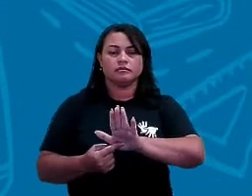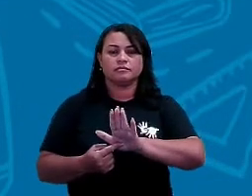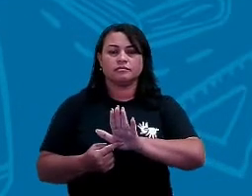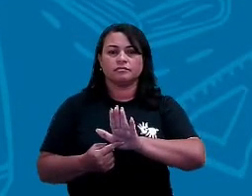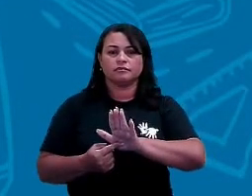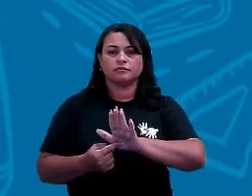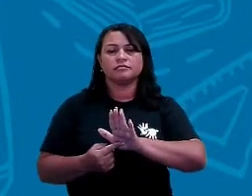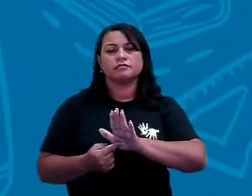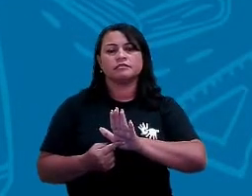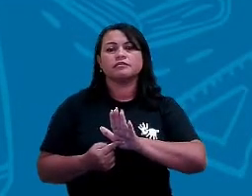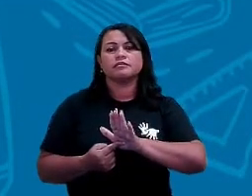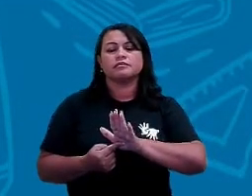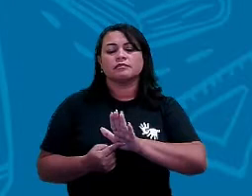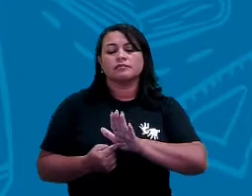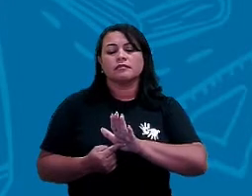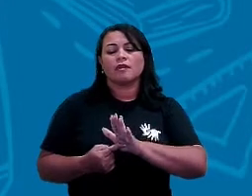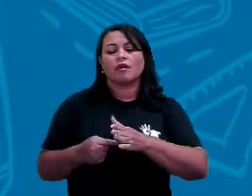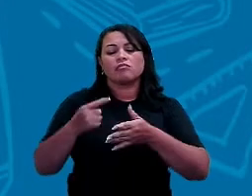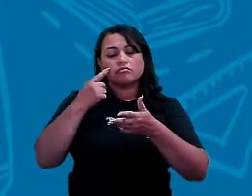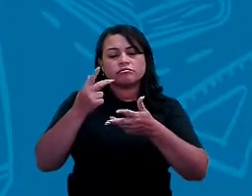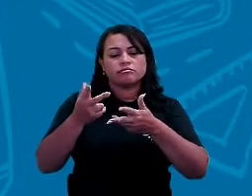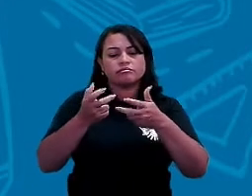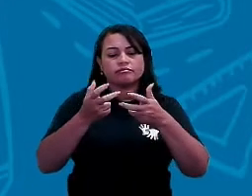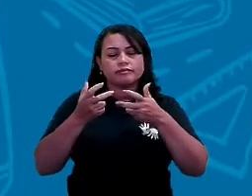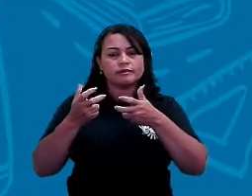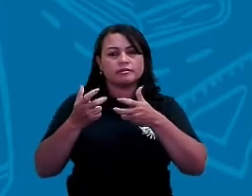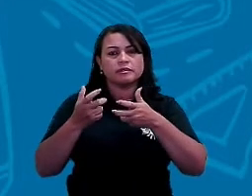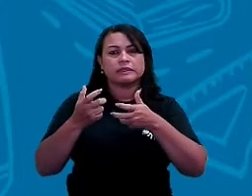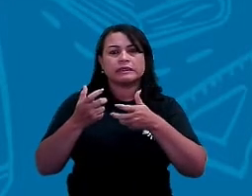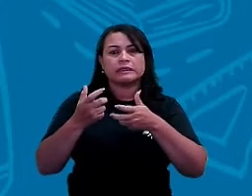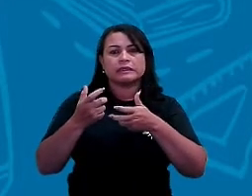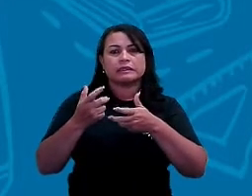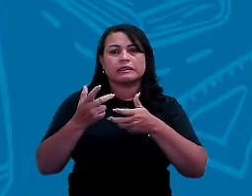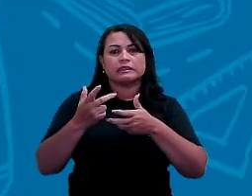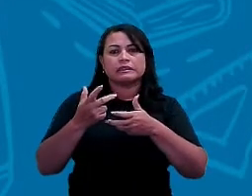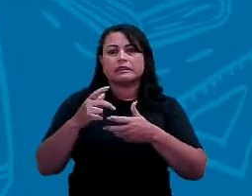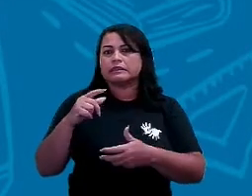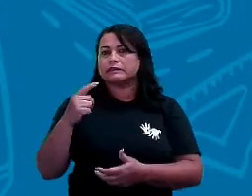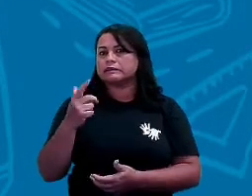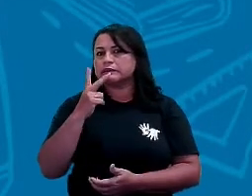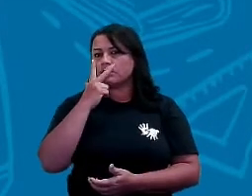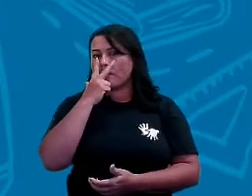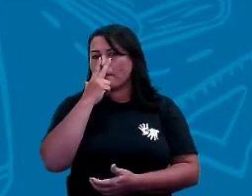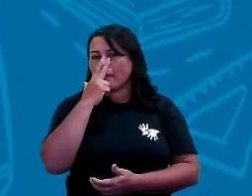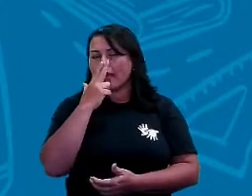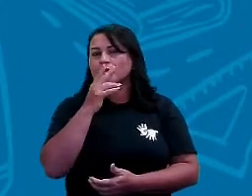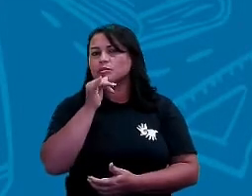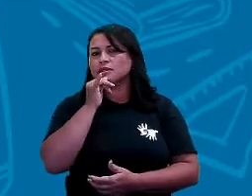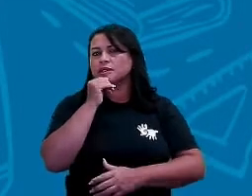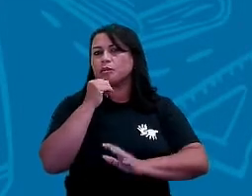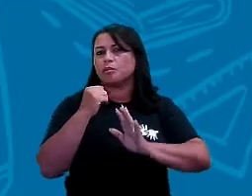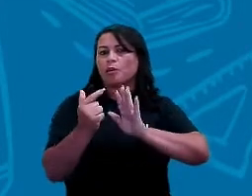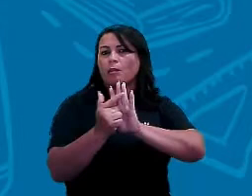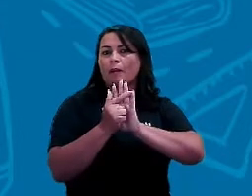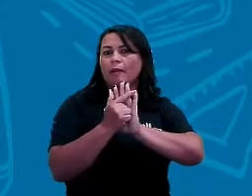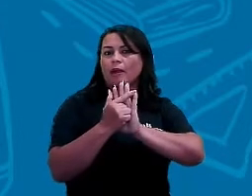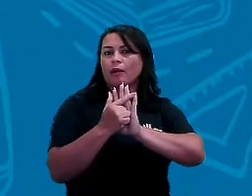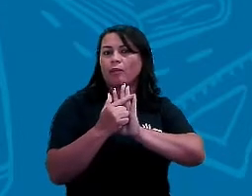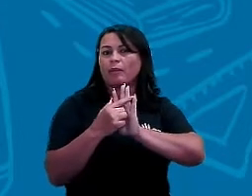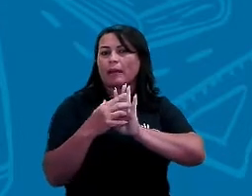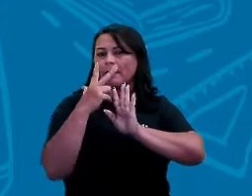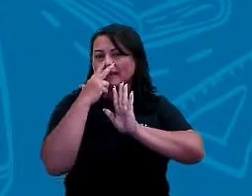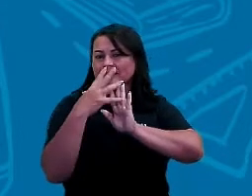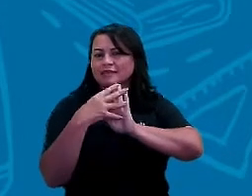plano, Você vê que ela não dá a ideia de sair desse papel, E ela possui duas